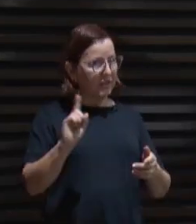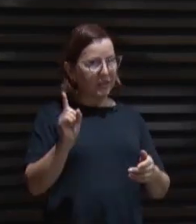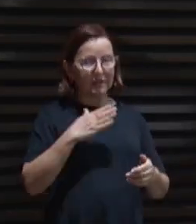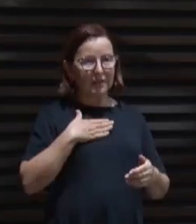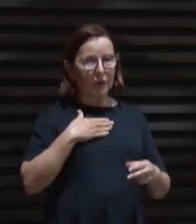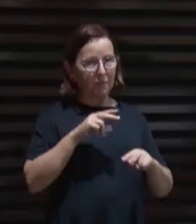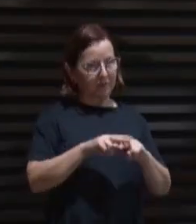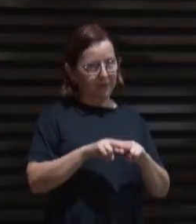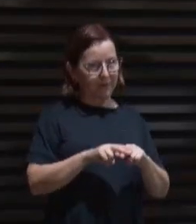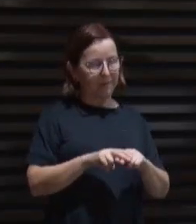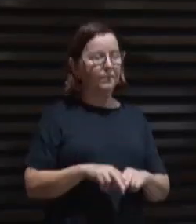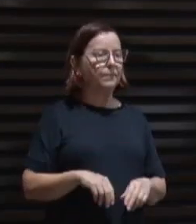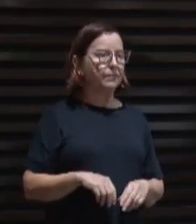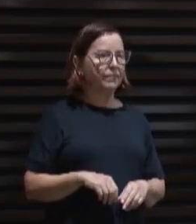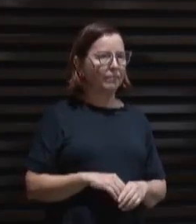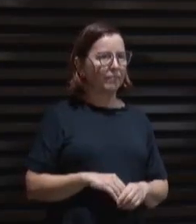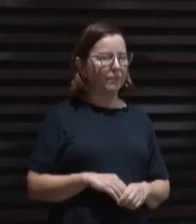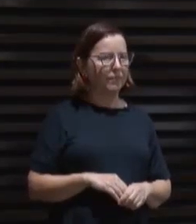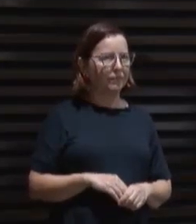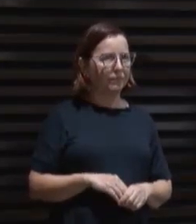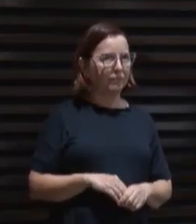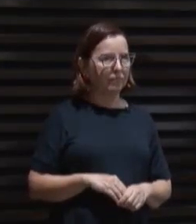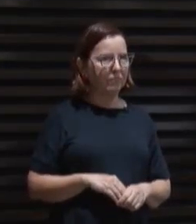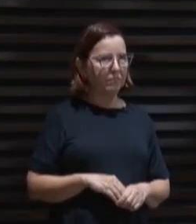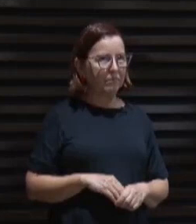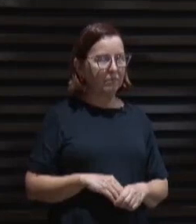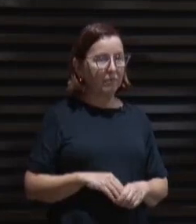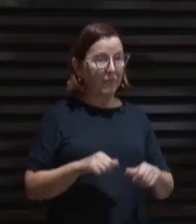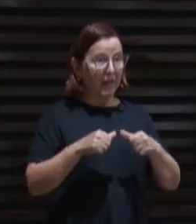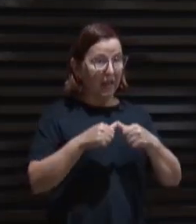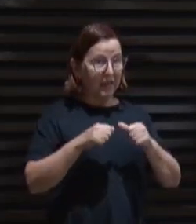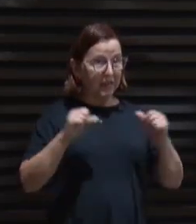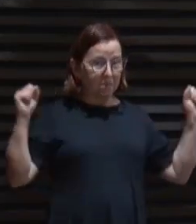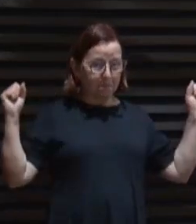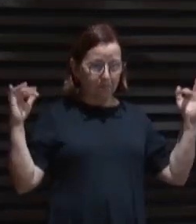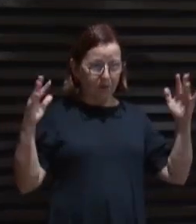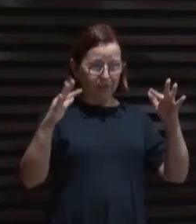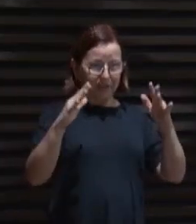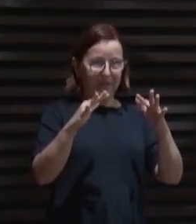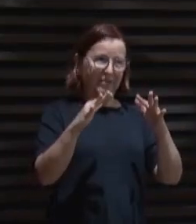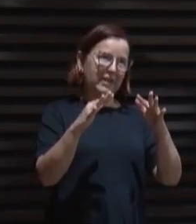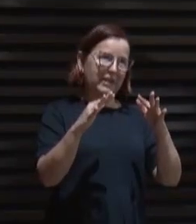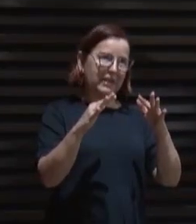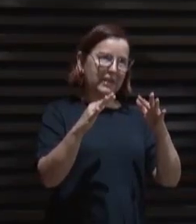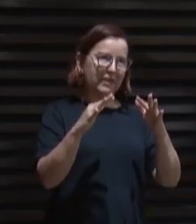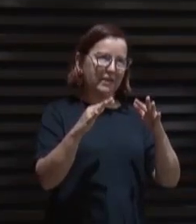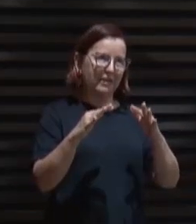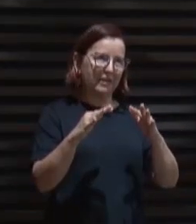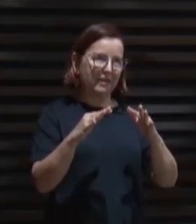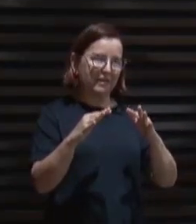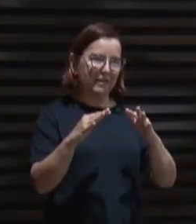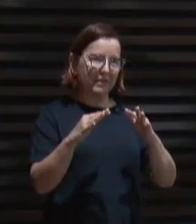um pouquinho, Patrícia. Volta aqui. Essas multidões aqui, meus irmãos, eram o número